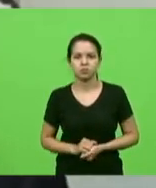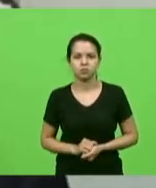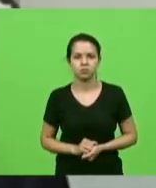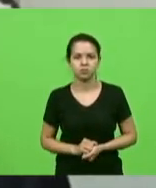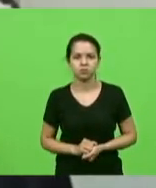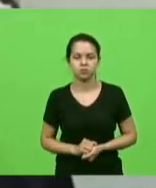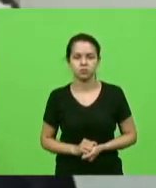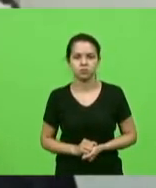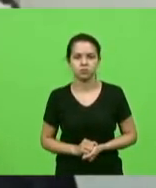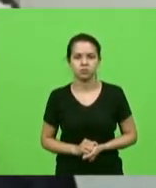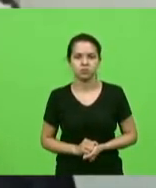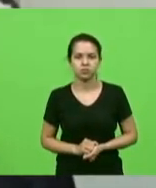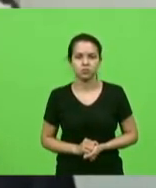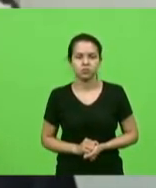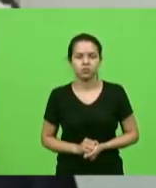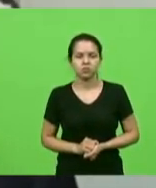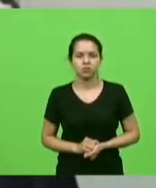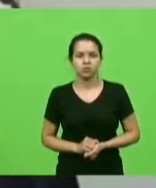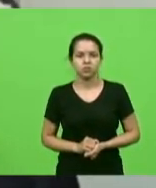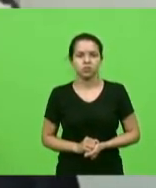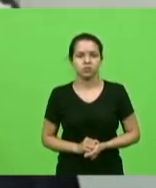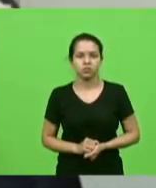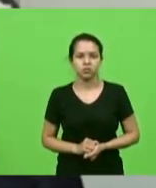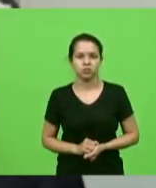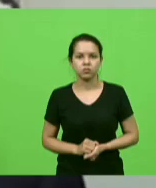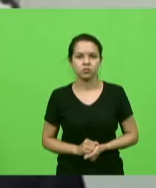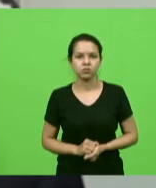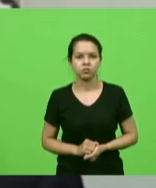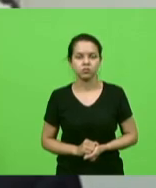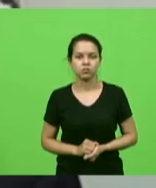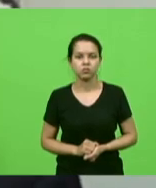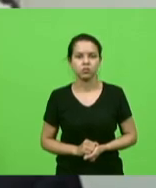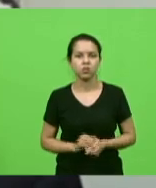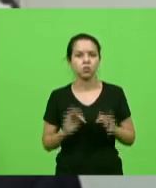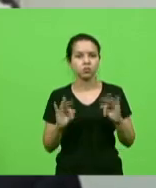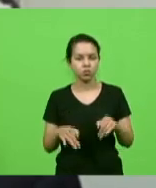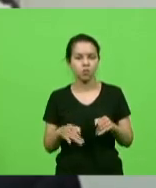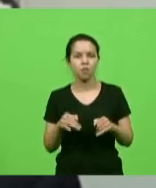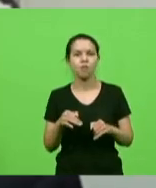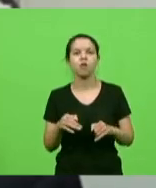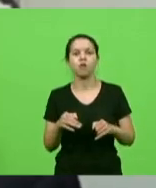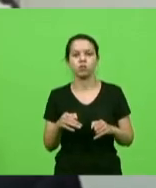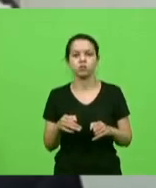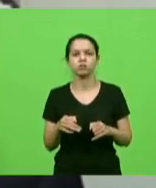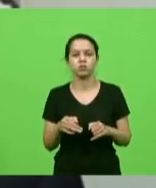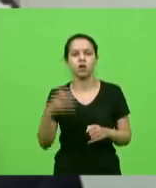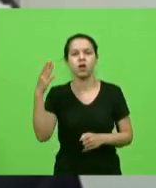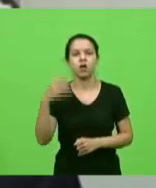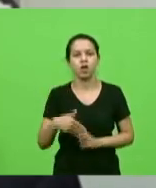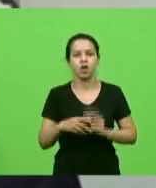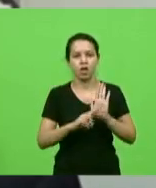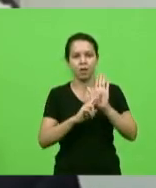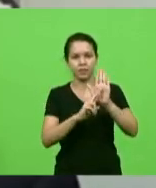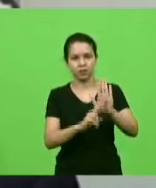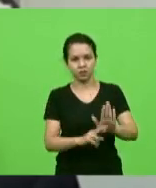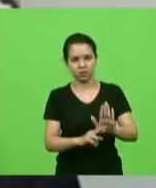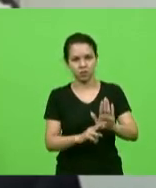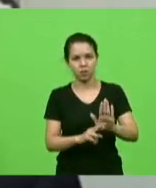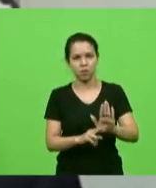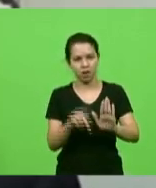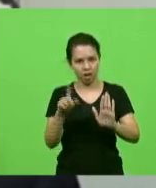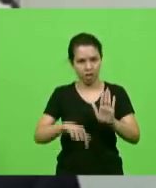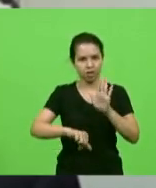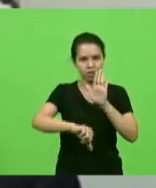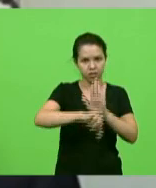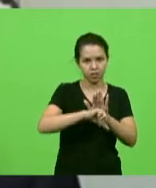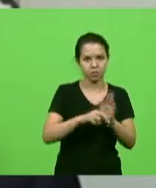é o penúltimo fato em que nem representação supostamente que a representação supostamente